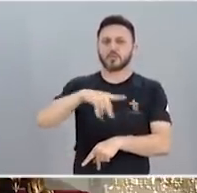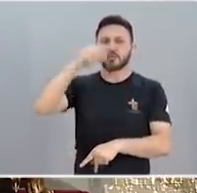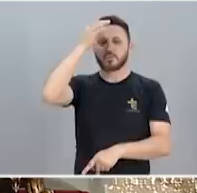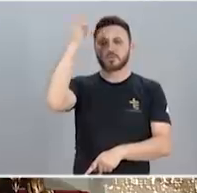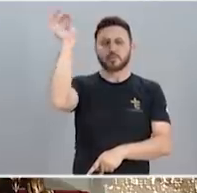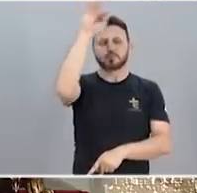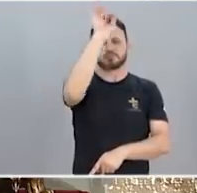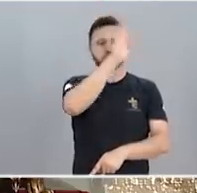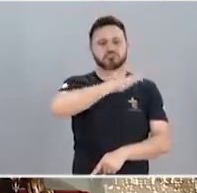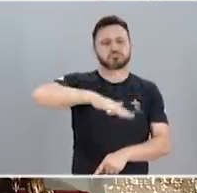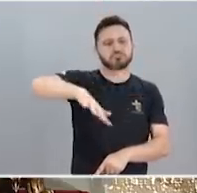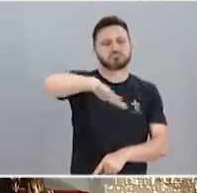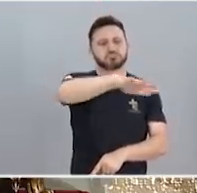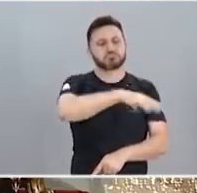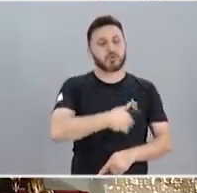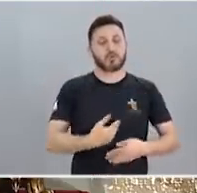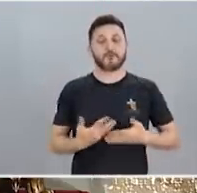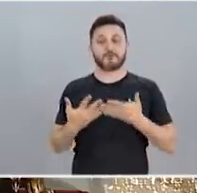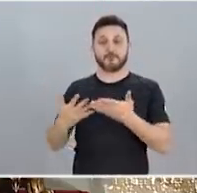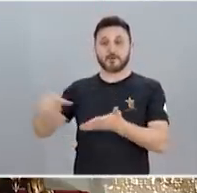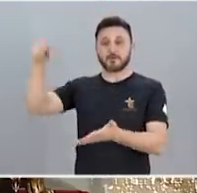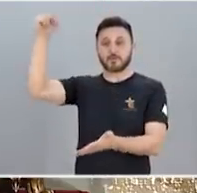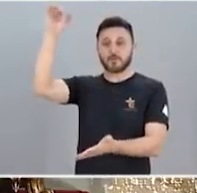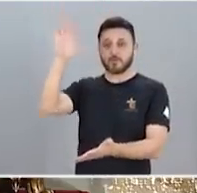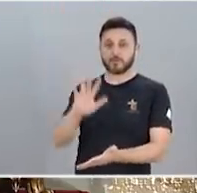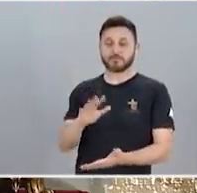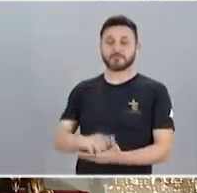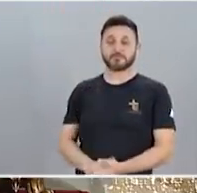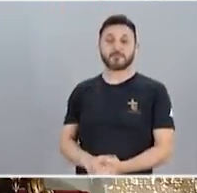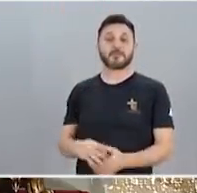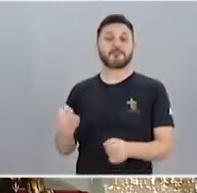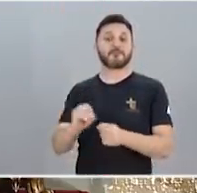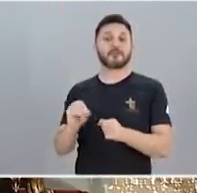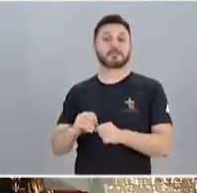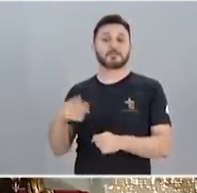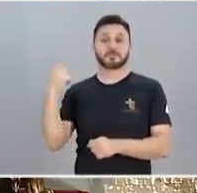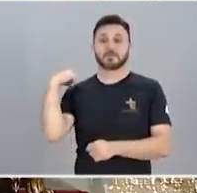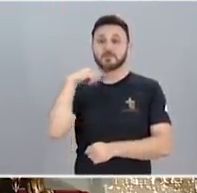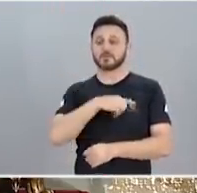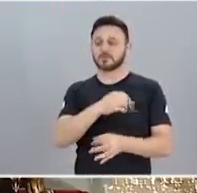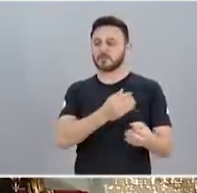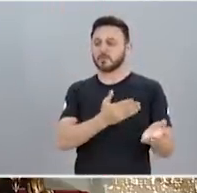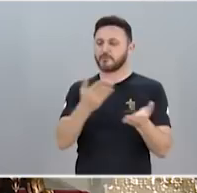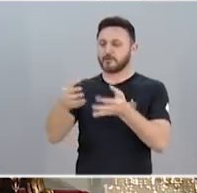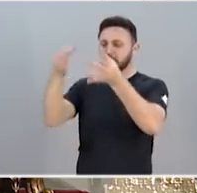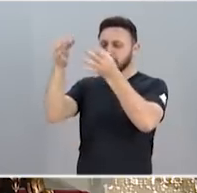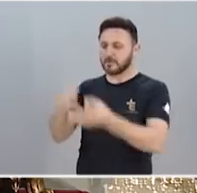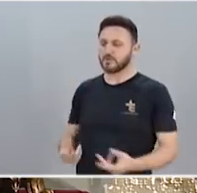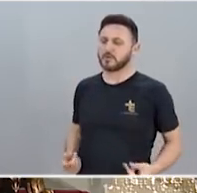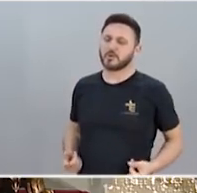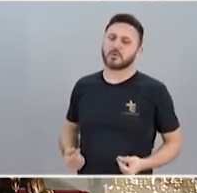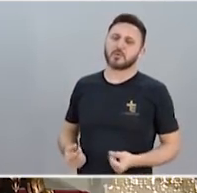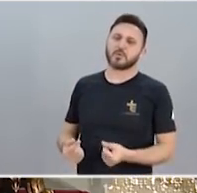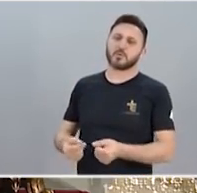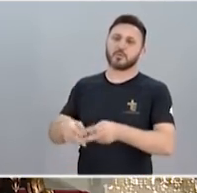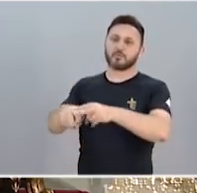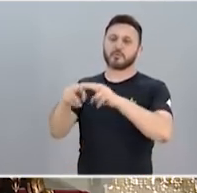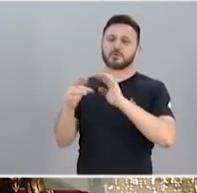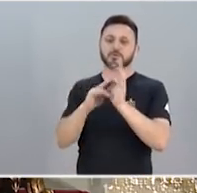as oferendas dos vossos servos e servas, fazendo de nós uma oferenda eterna por